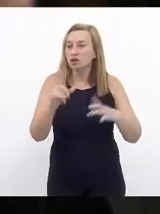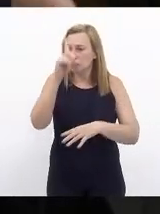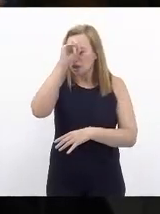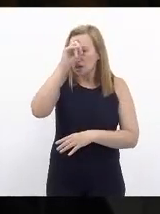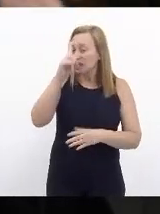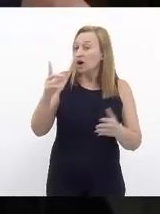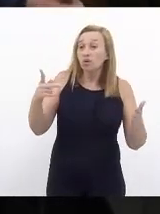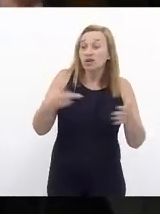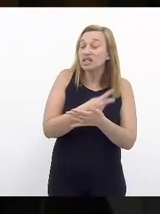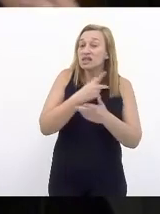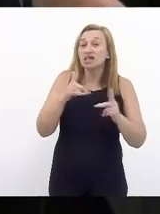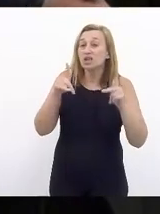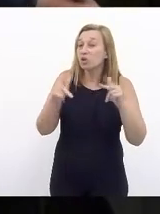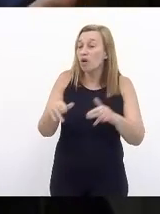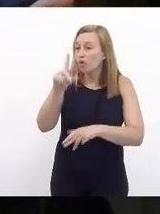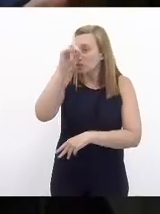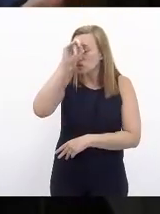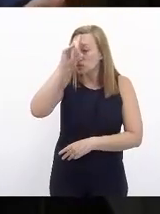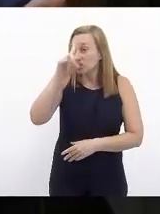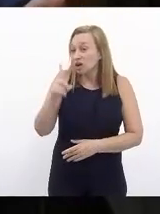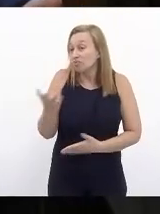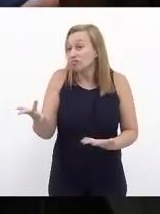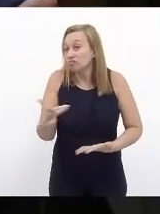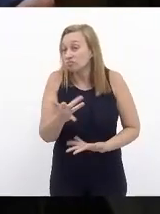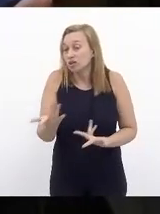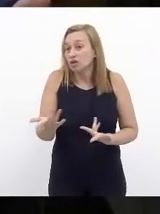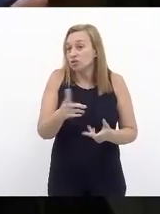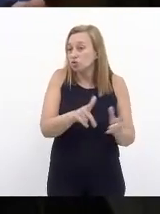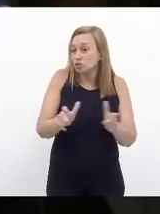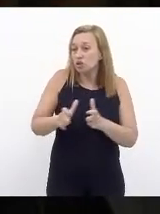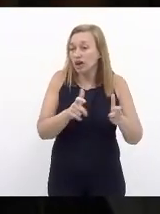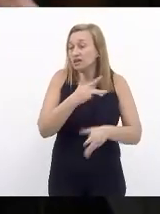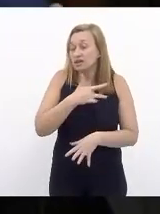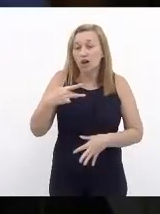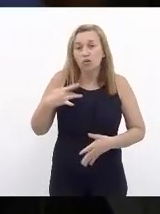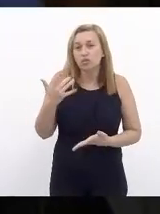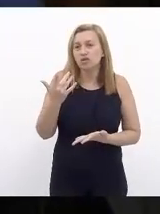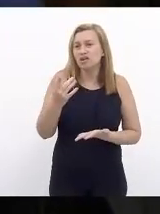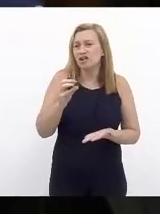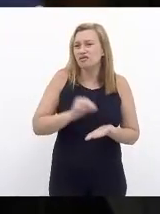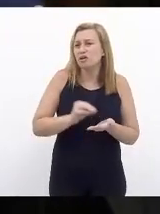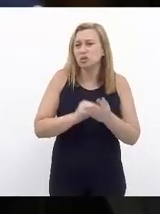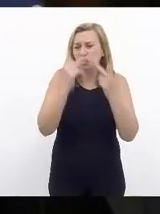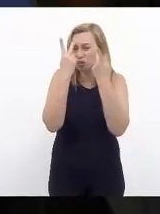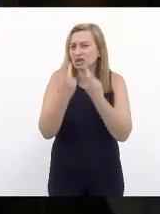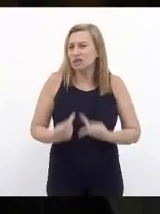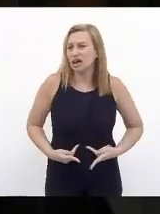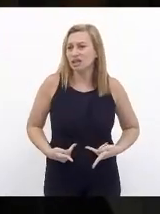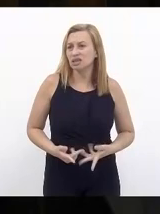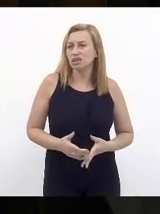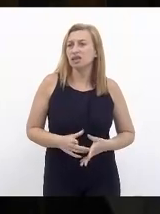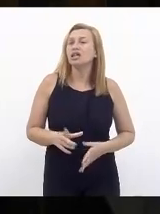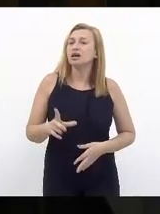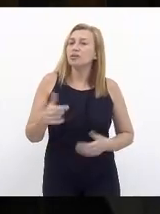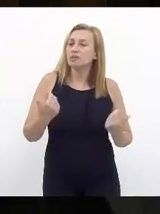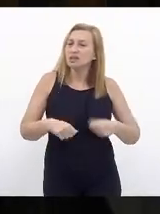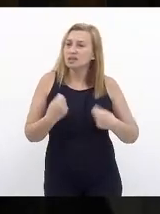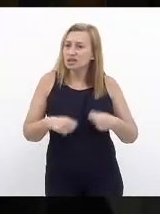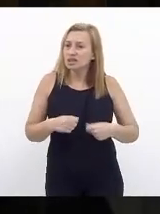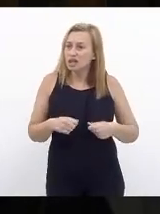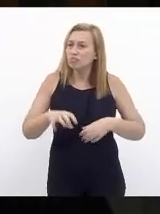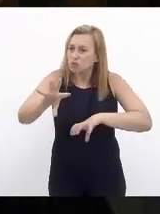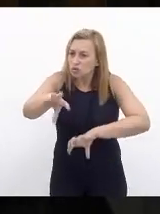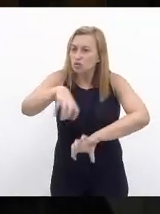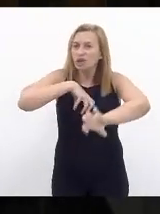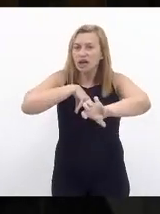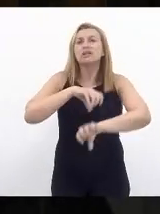unidades públicas do Estado do Rio de Janeiro de saúde, presidente. É desumano. Nós temos que nos colocar no lugar